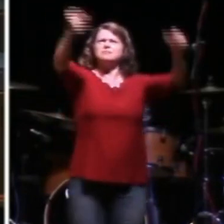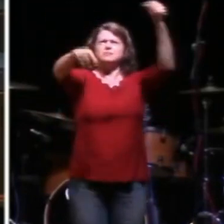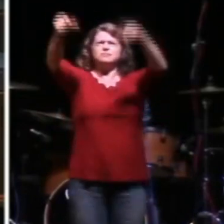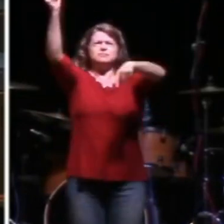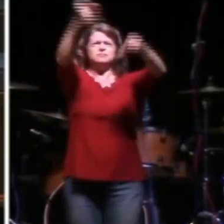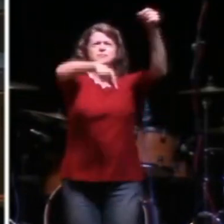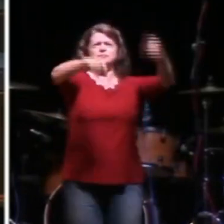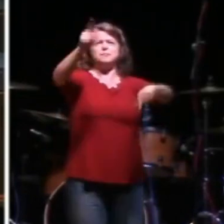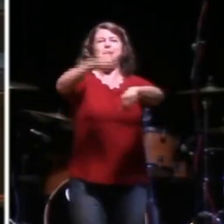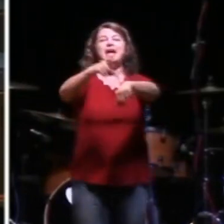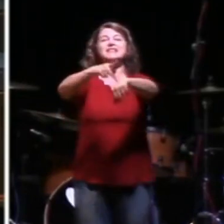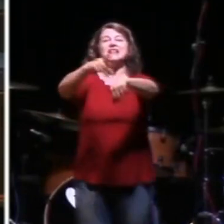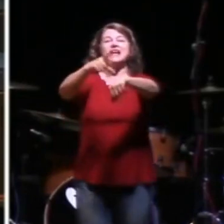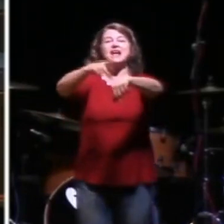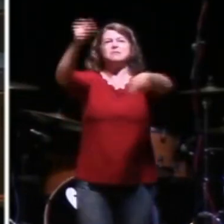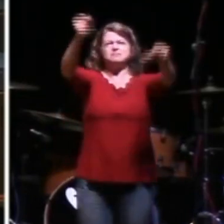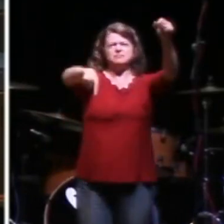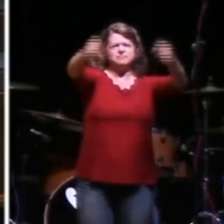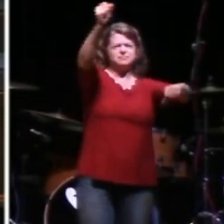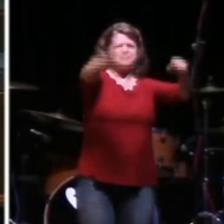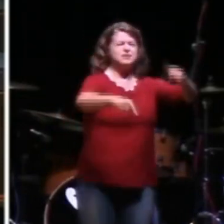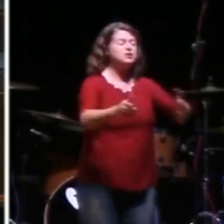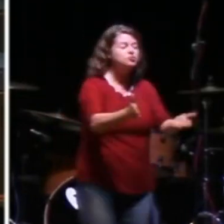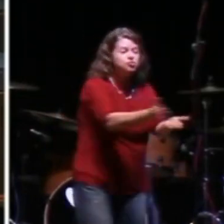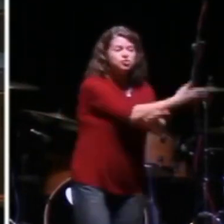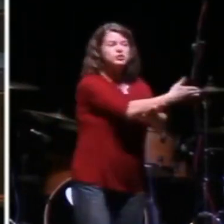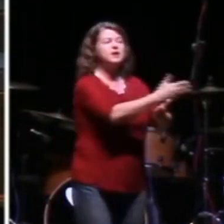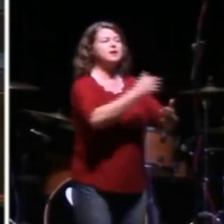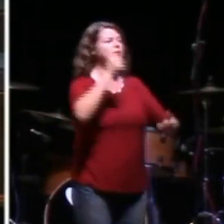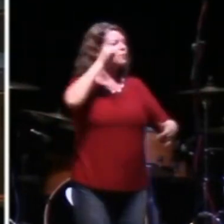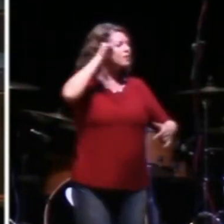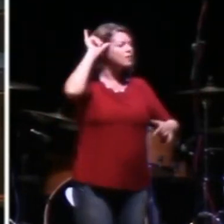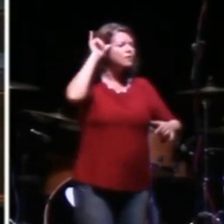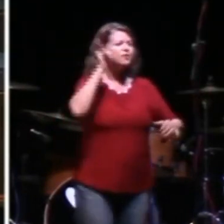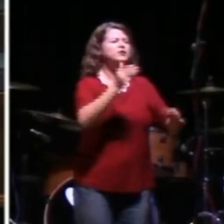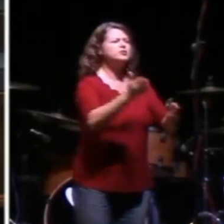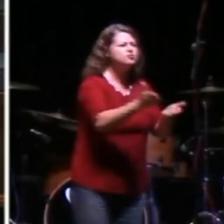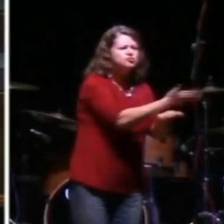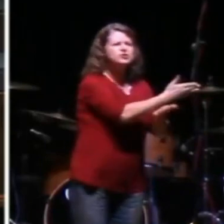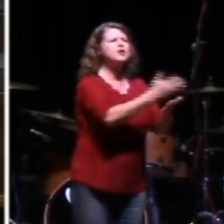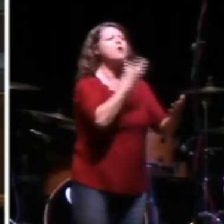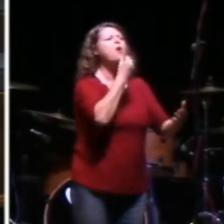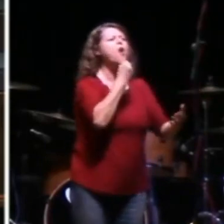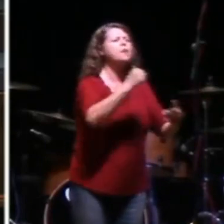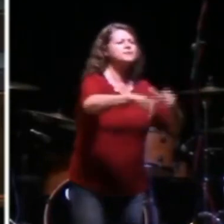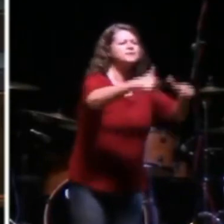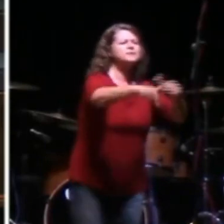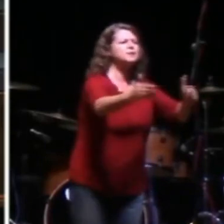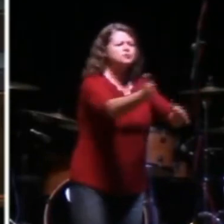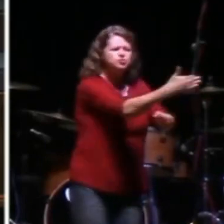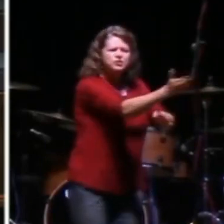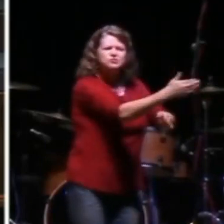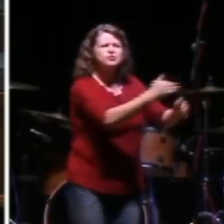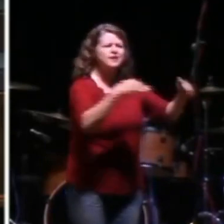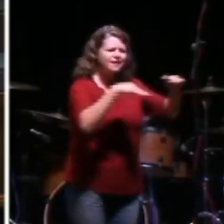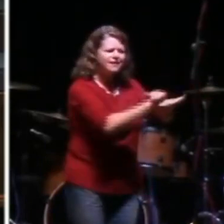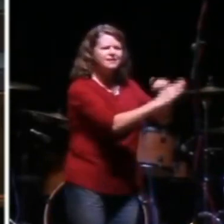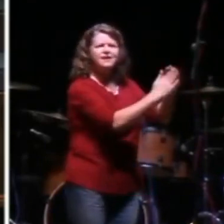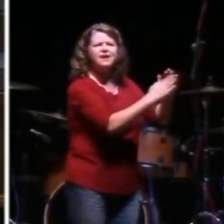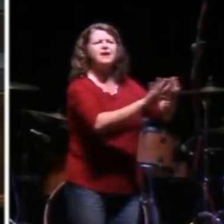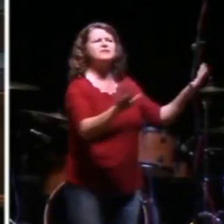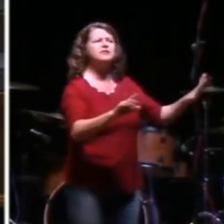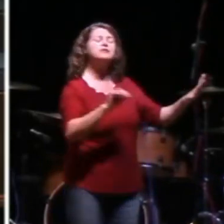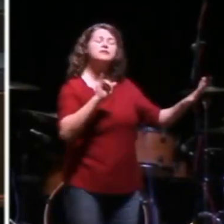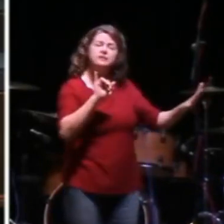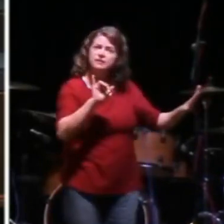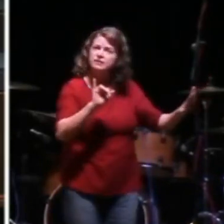vem tira o teu gado tira o teus homens tira quem tá no campo que eles vão morrer e o homem